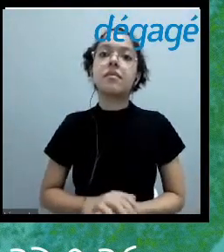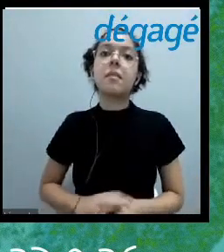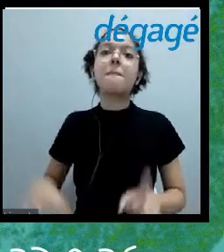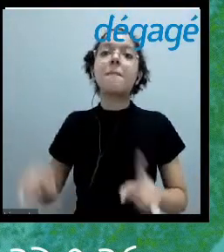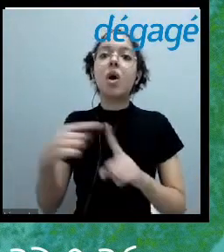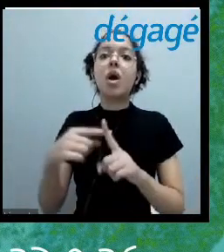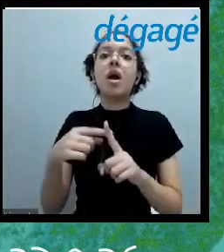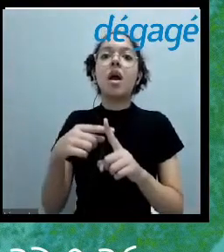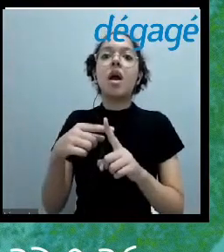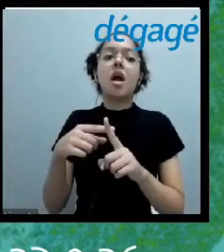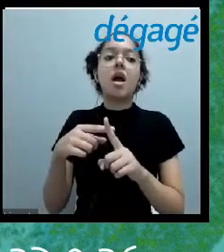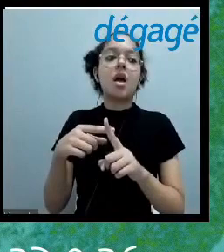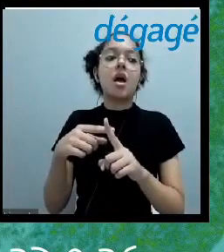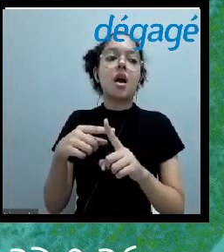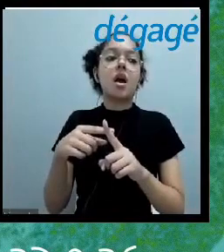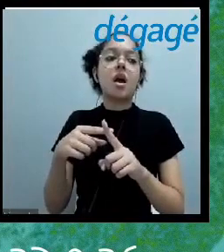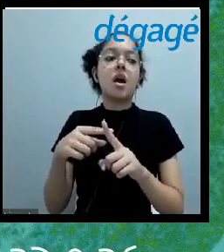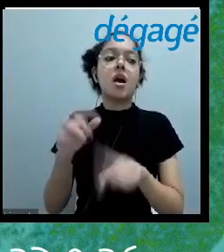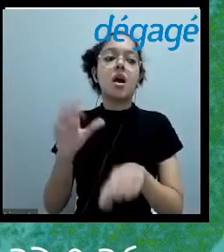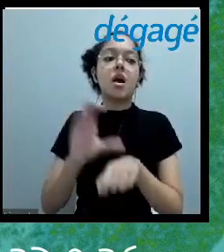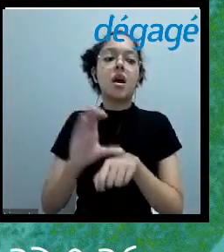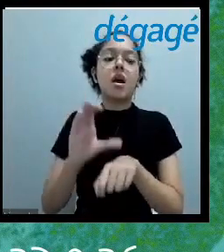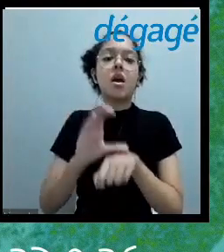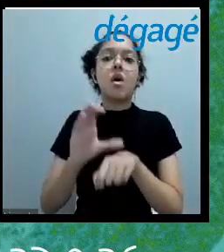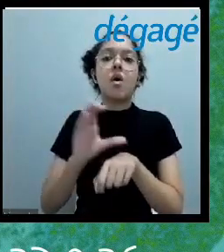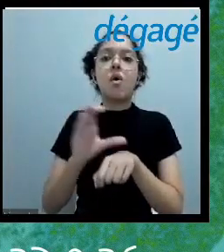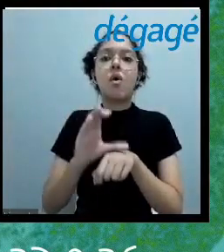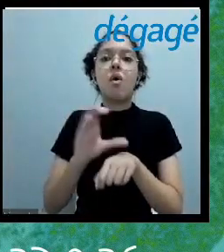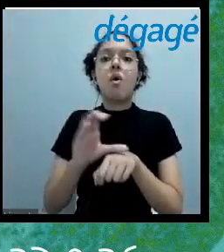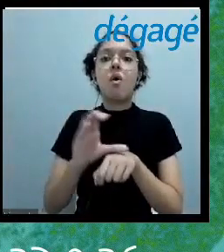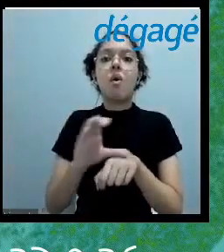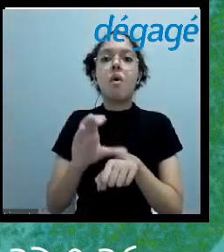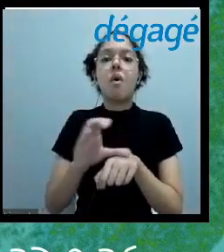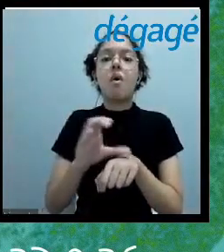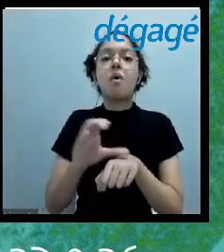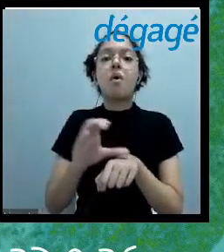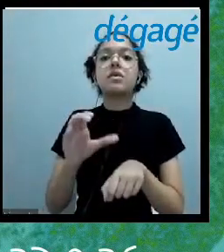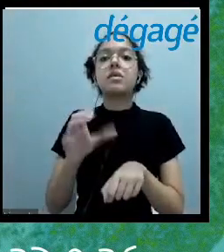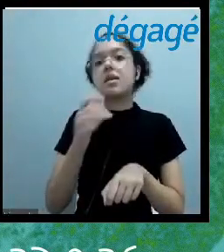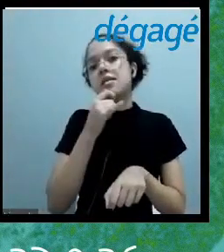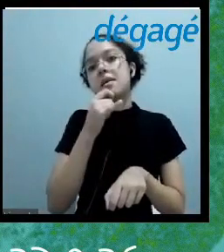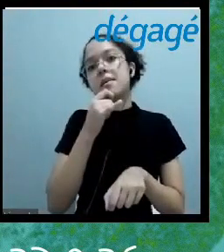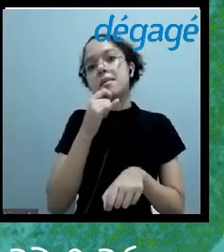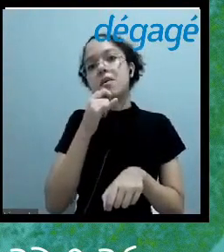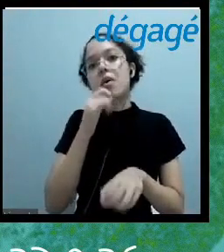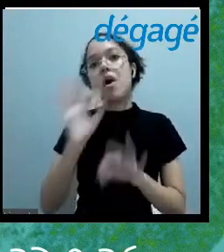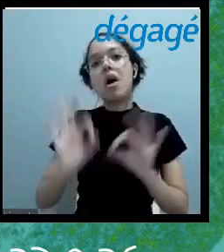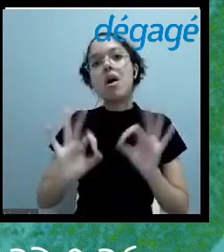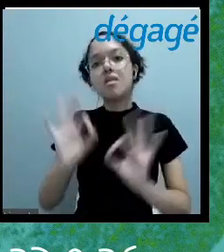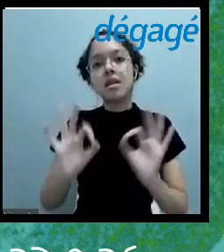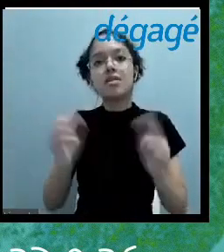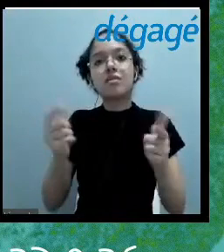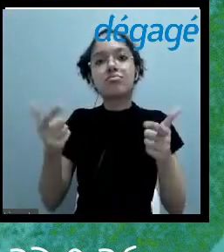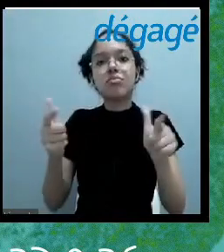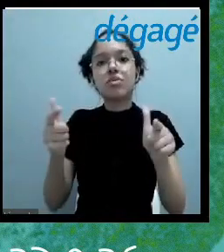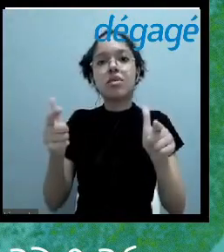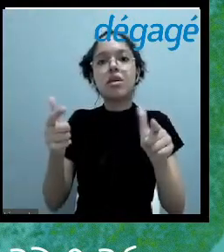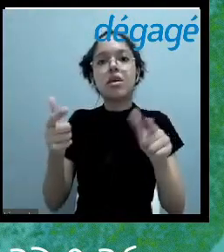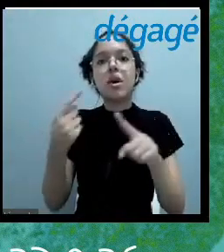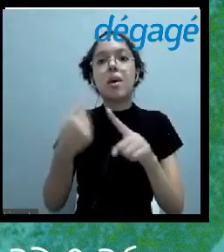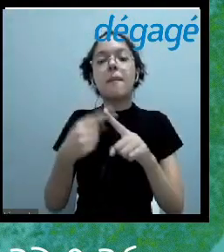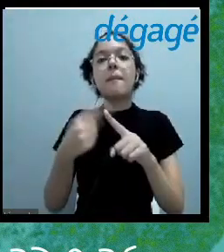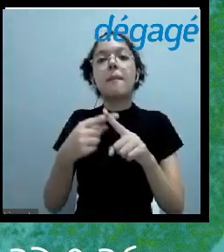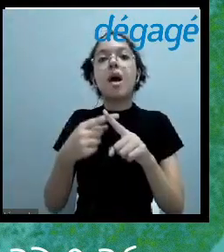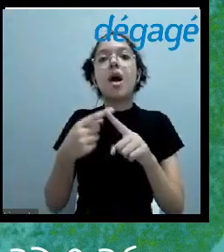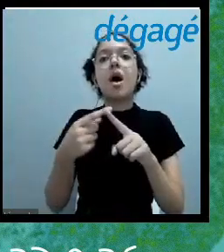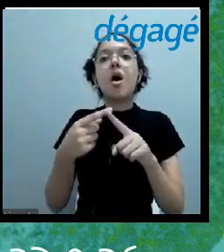se fosse eu conseguir que o aluno bebesse água se eu fizesse esse movimento com o copo, mais do